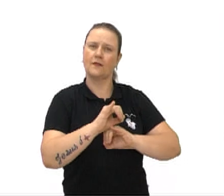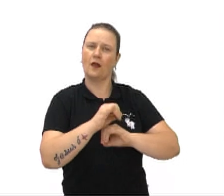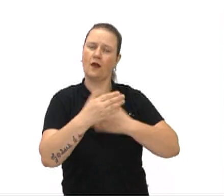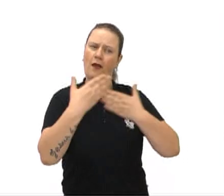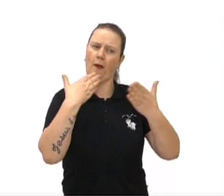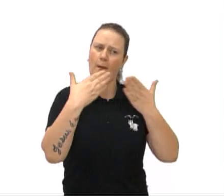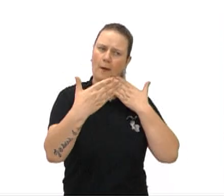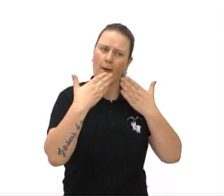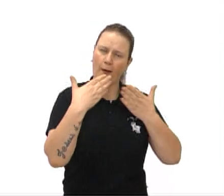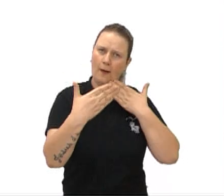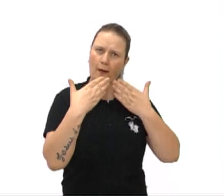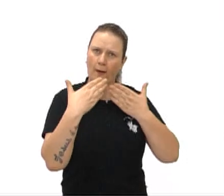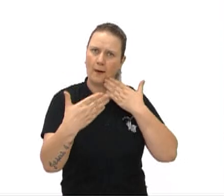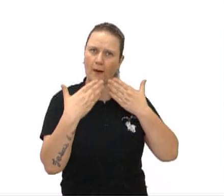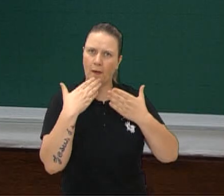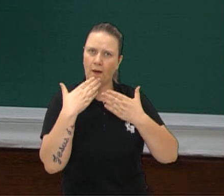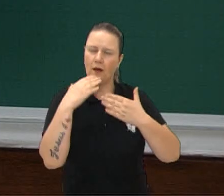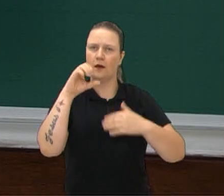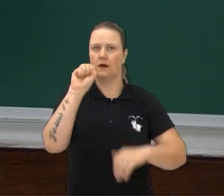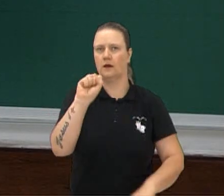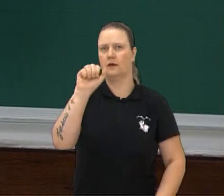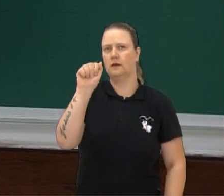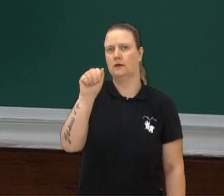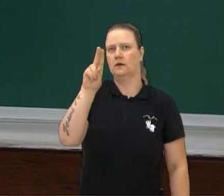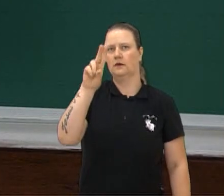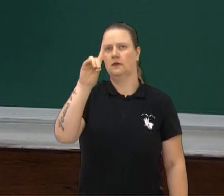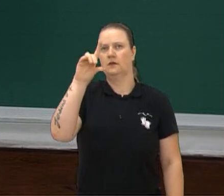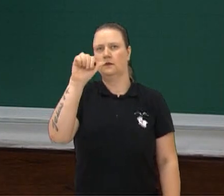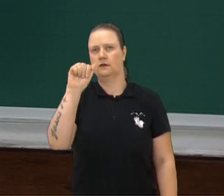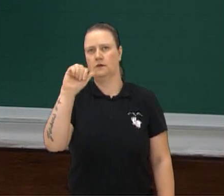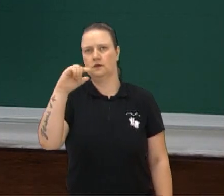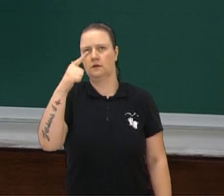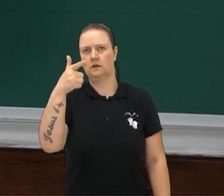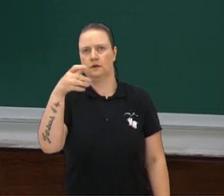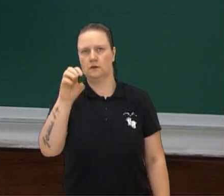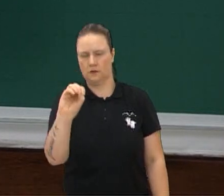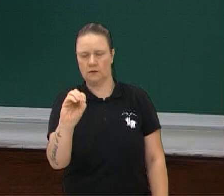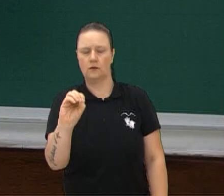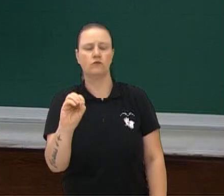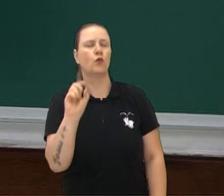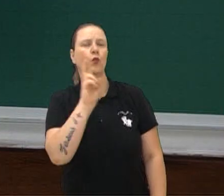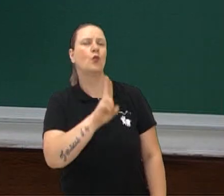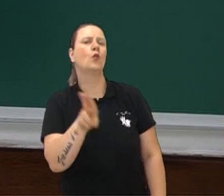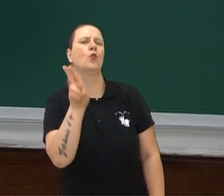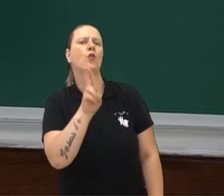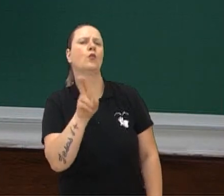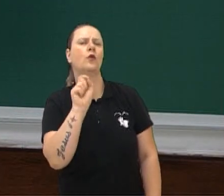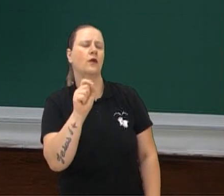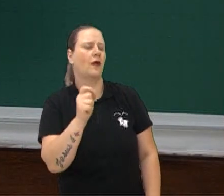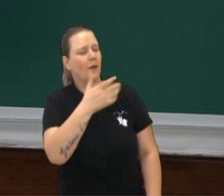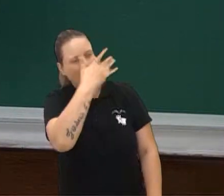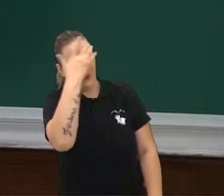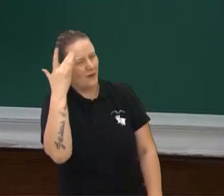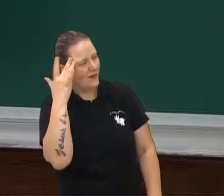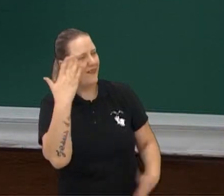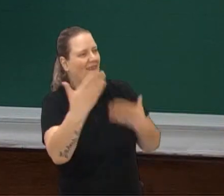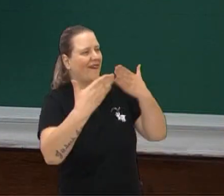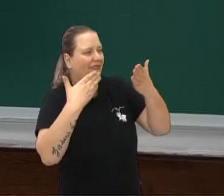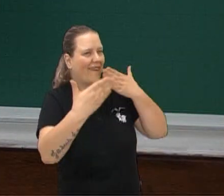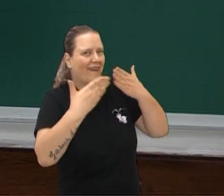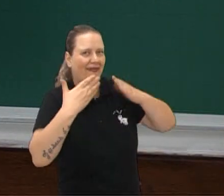Então, essas são expressões de saudação, né? Elas servem para saudar alguém com quem se